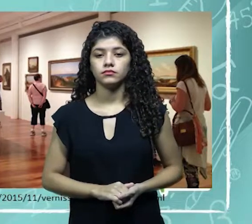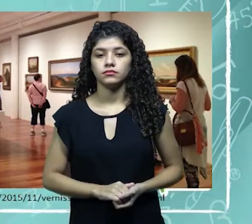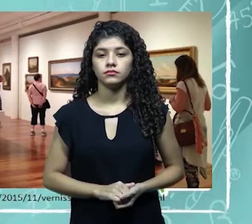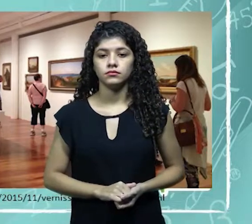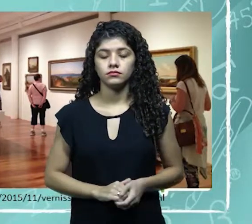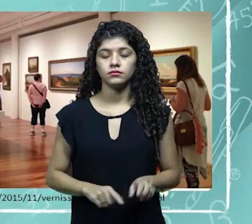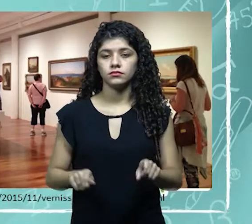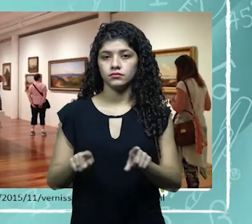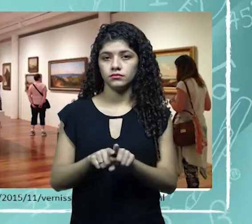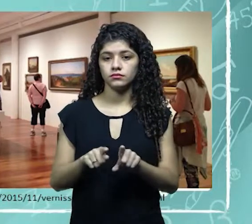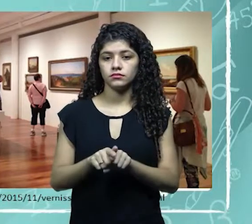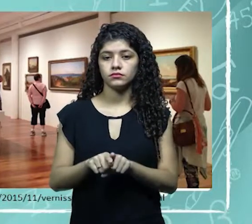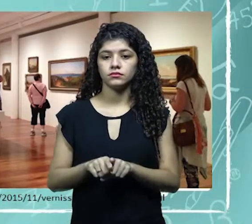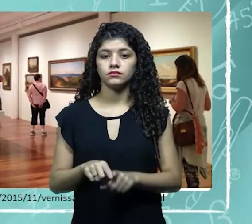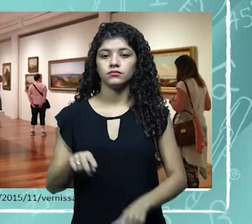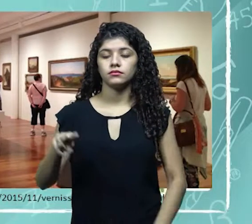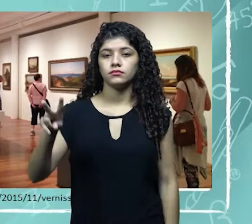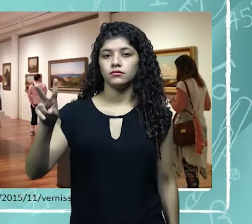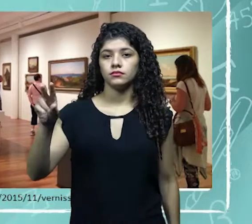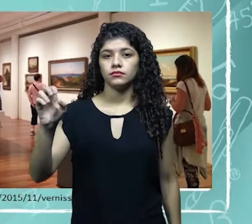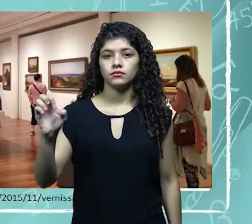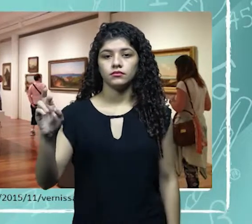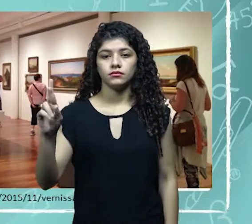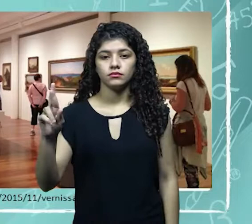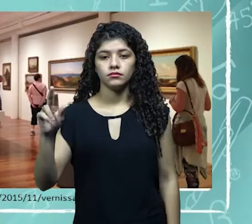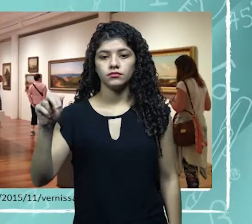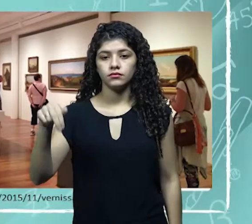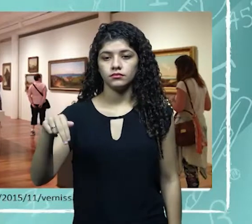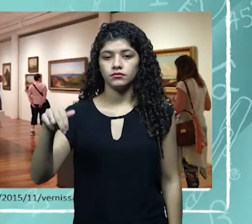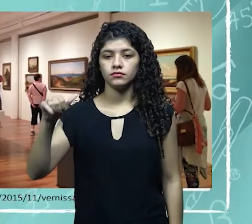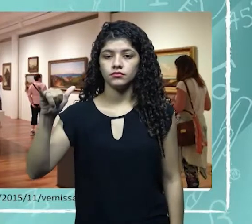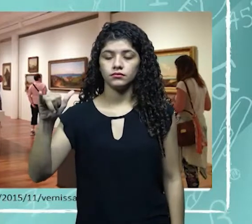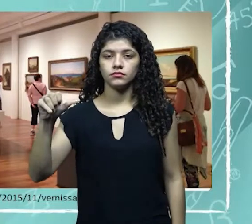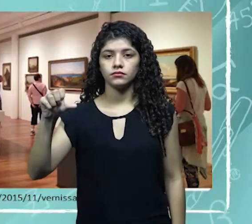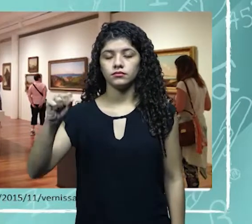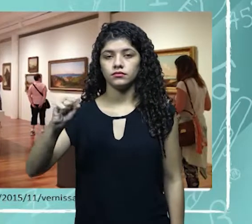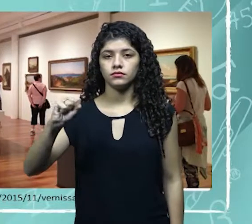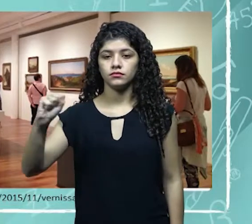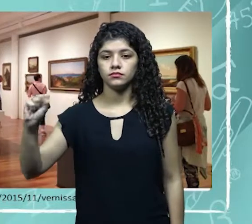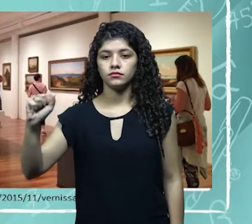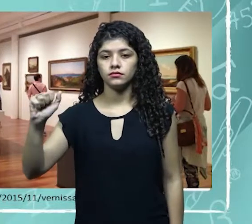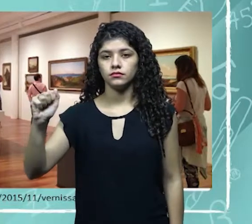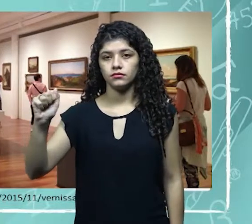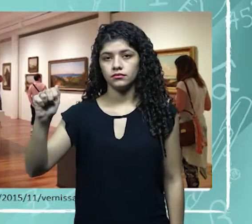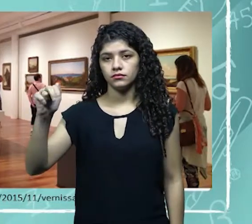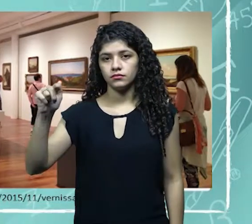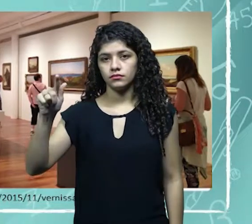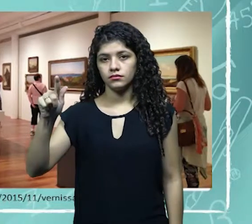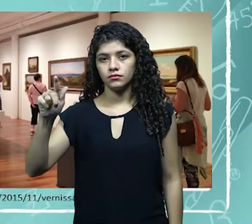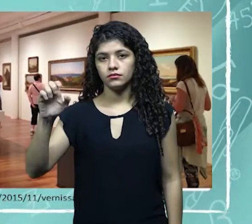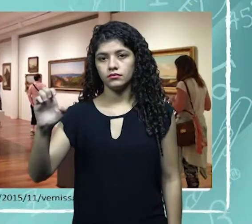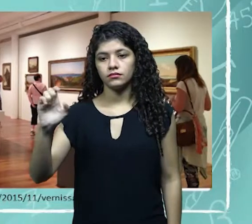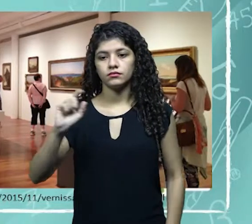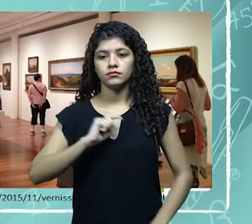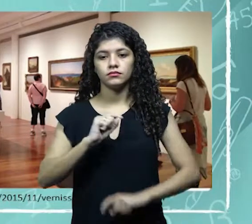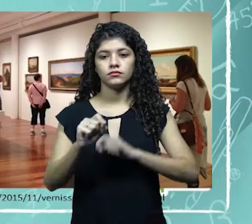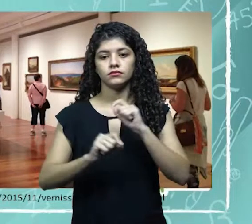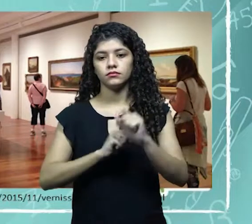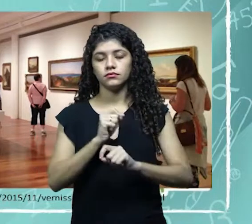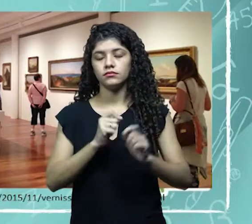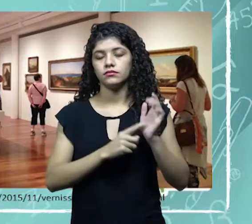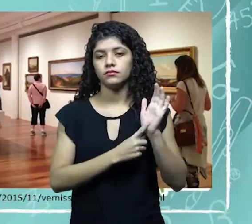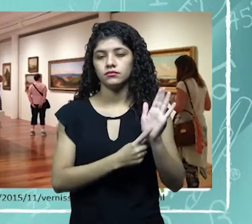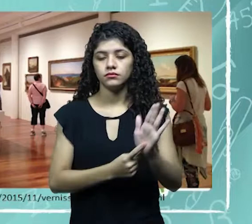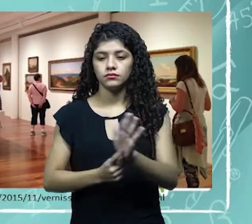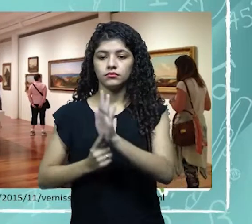show é uma vez mensagem ela também faz parte do evento cultural artístico né que